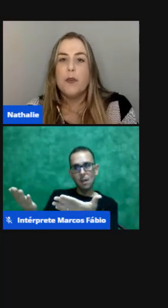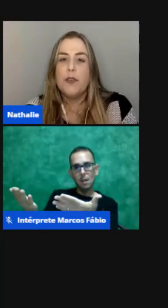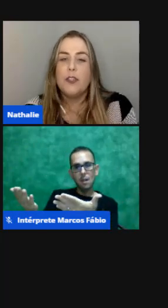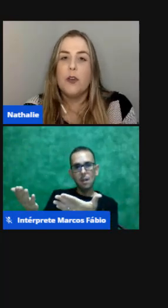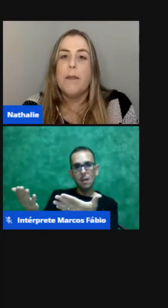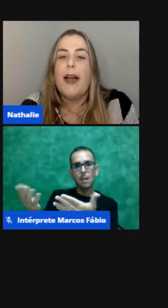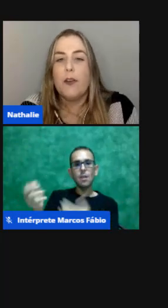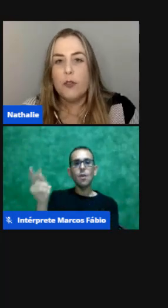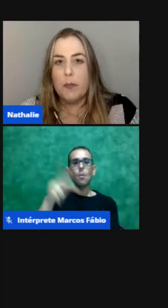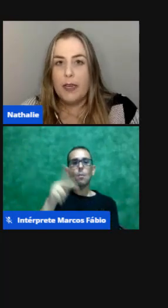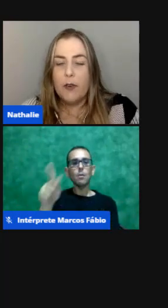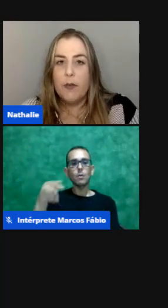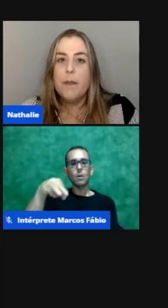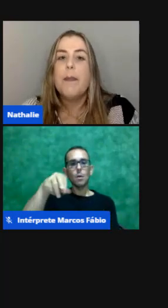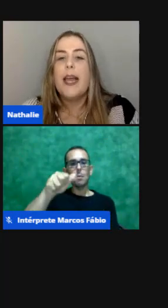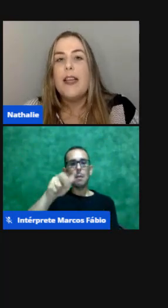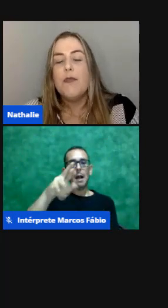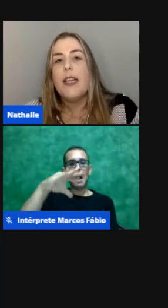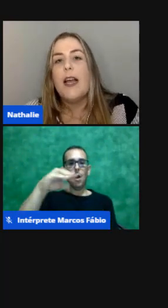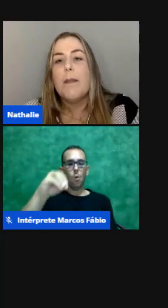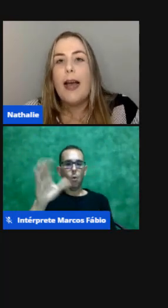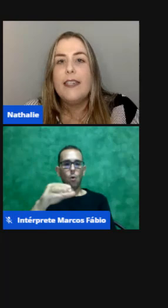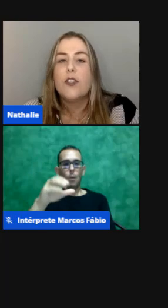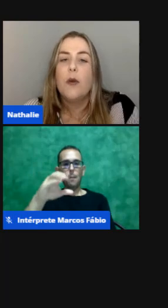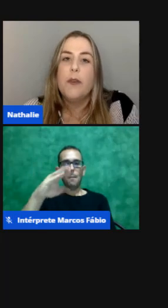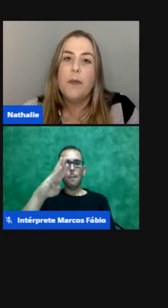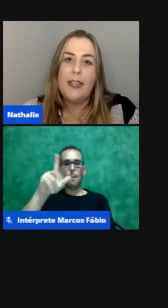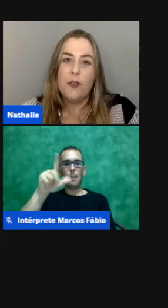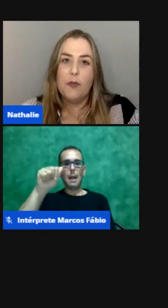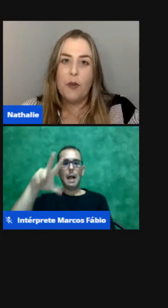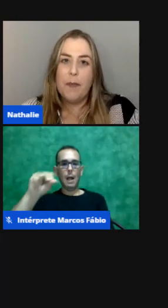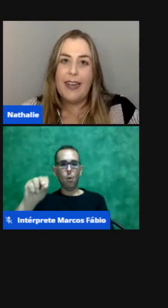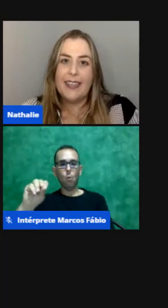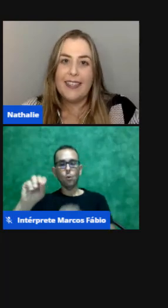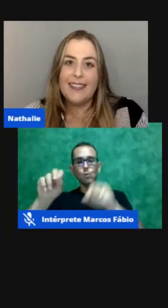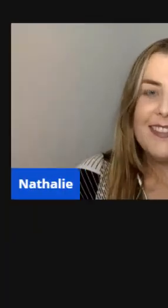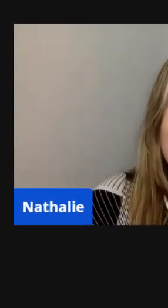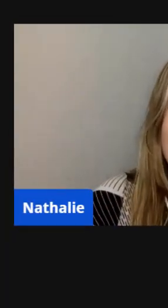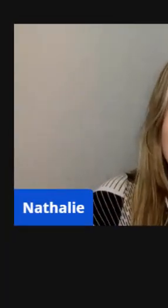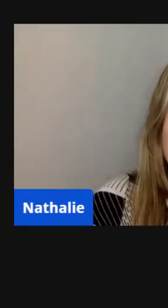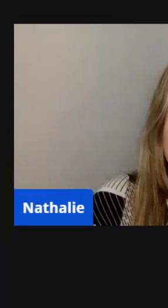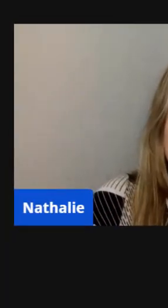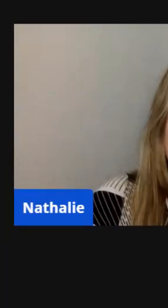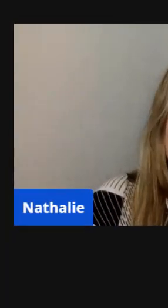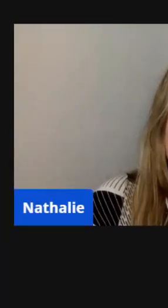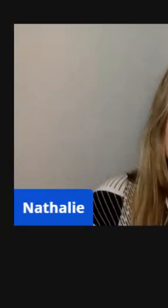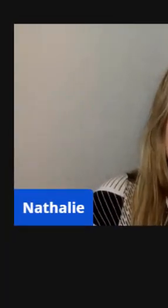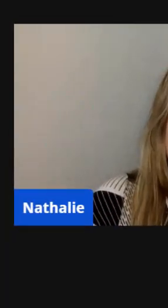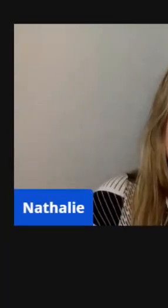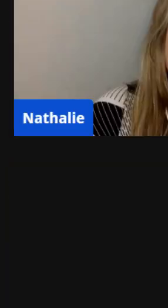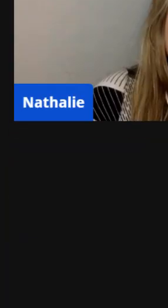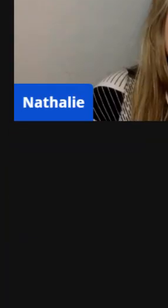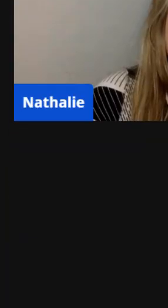para o professor Marcos Blanco, para ele falar mais sobre o método Wolbachia.